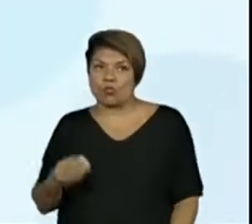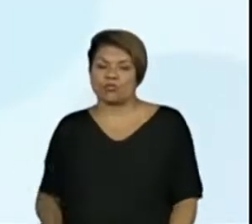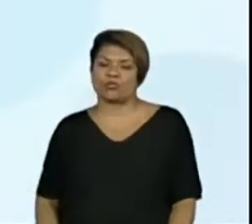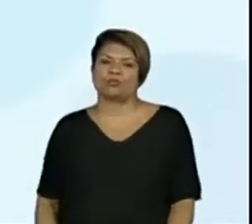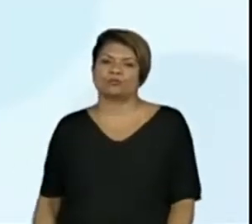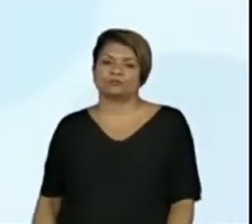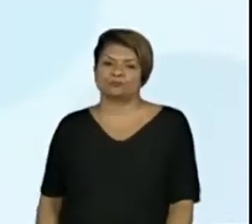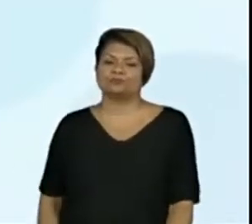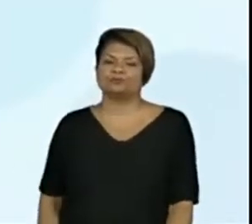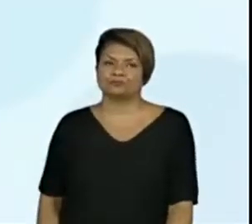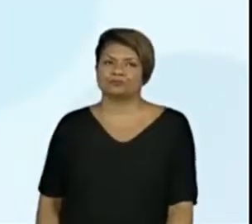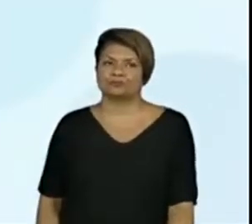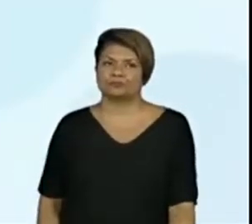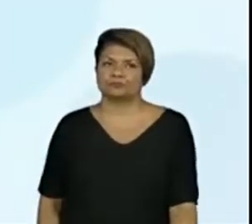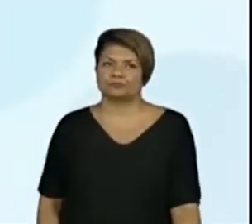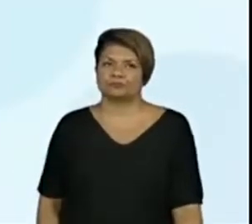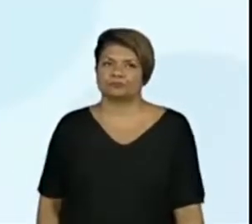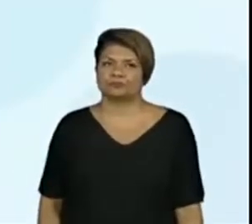do ano.